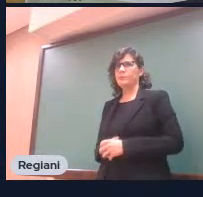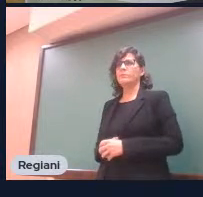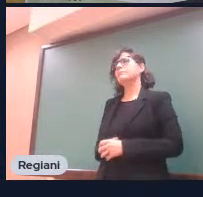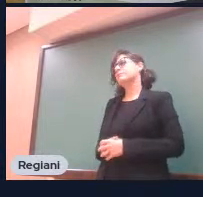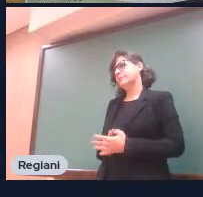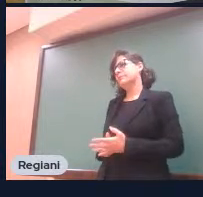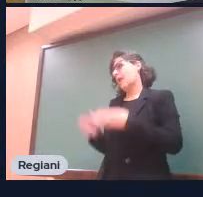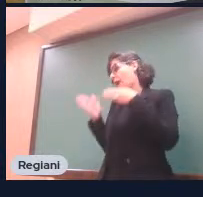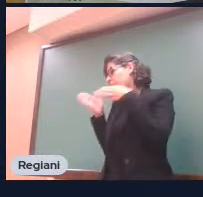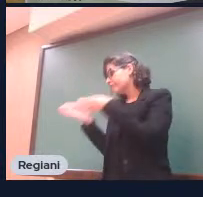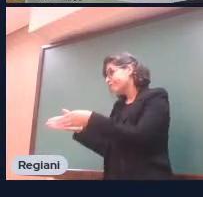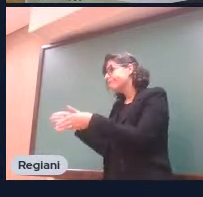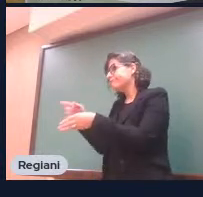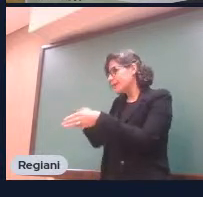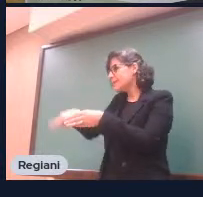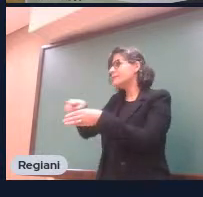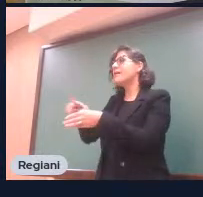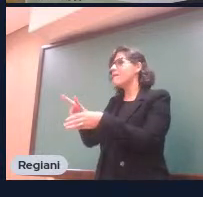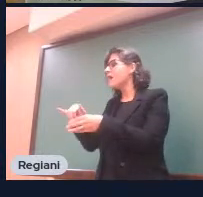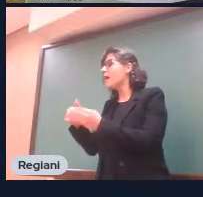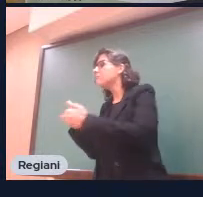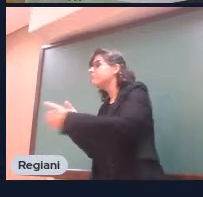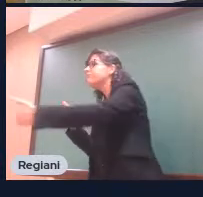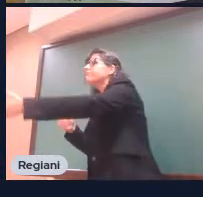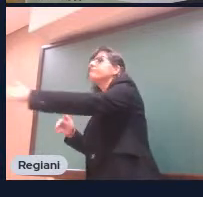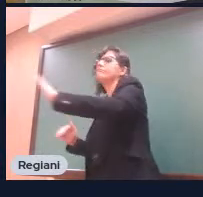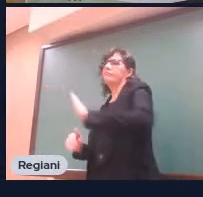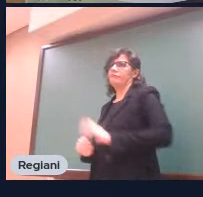retratam uma tendência, algumas tendências.